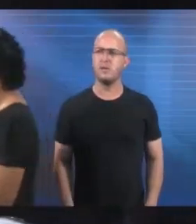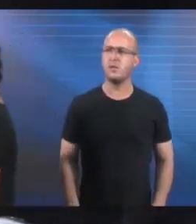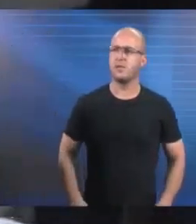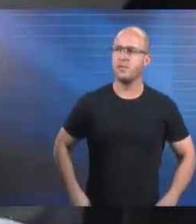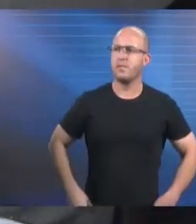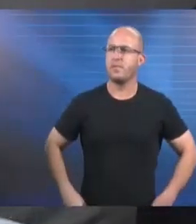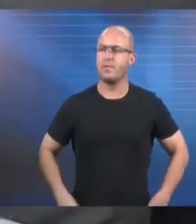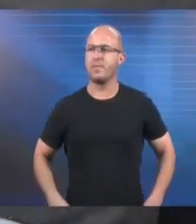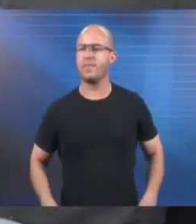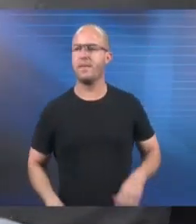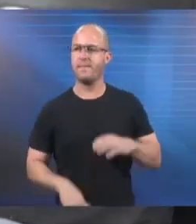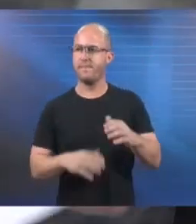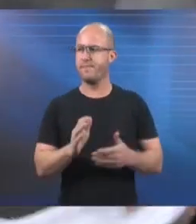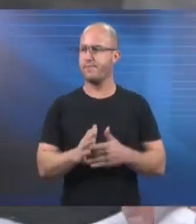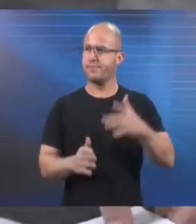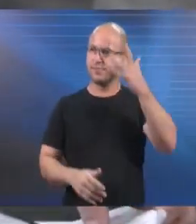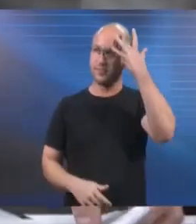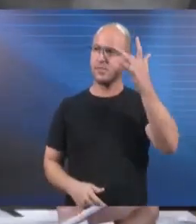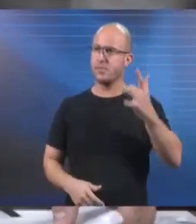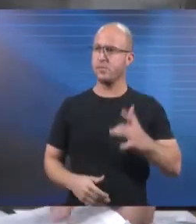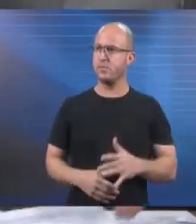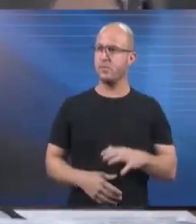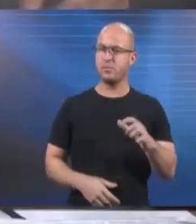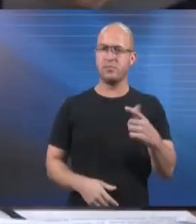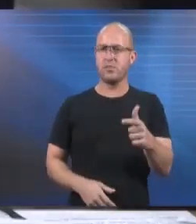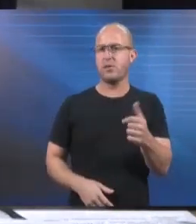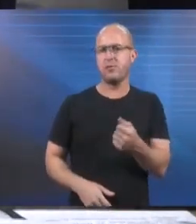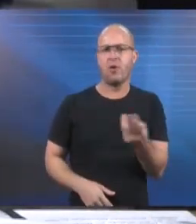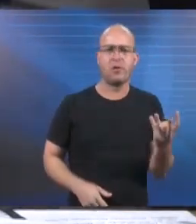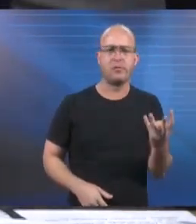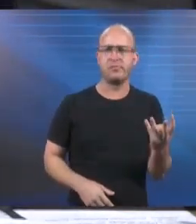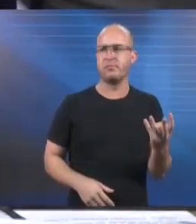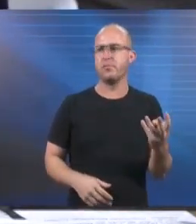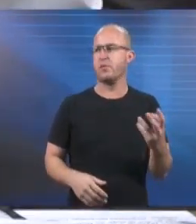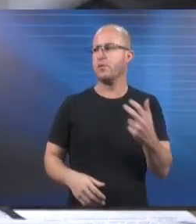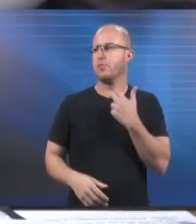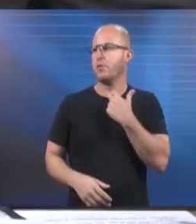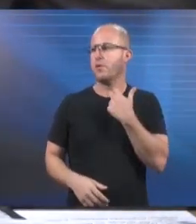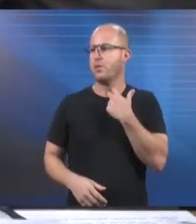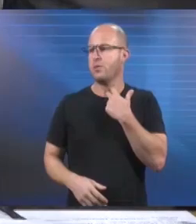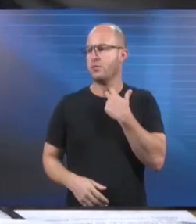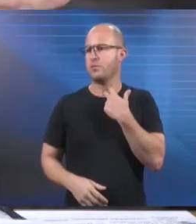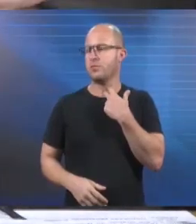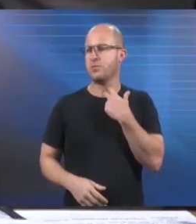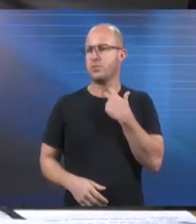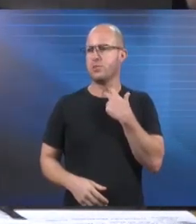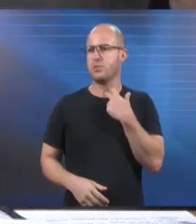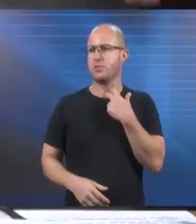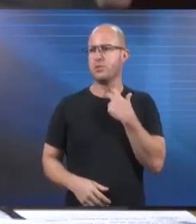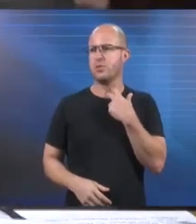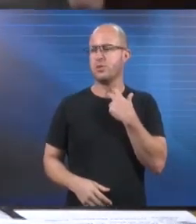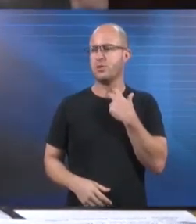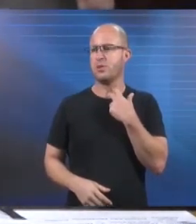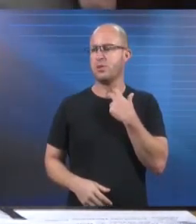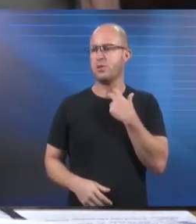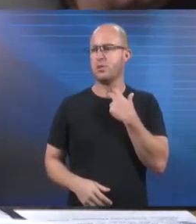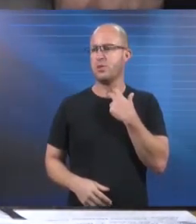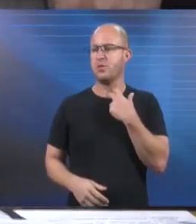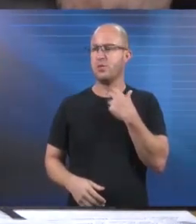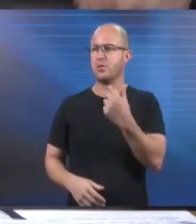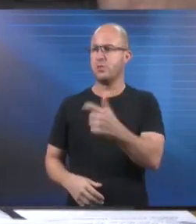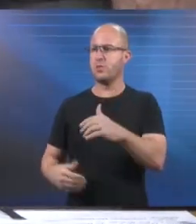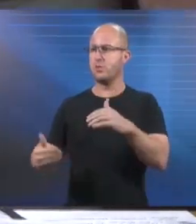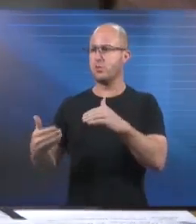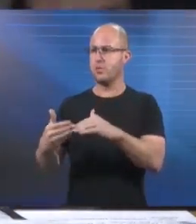Bombeiros todas para amanhã não tem não tem um có eu não posso fazer eu não posso trazer de que as pessoas não entraram num